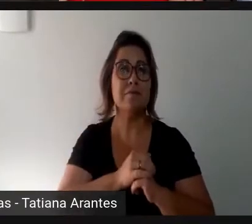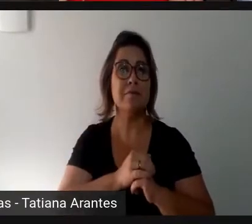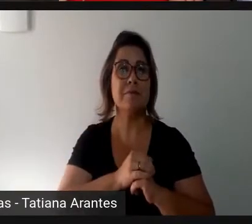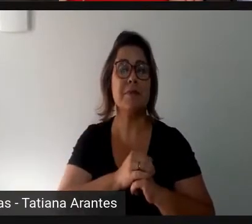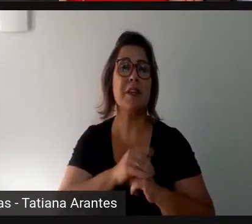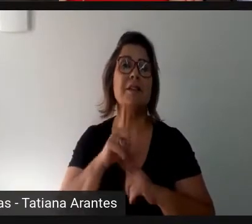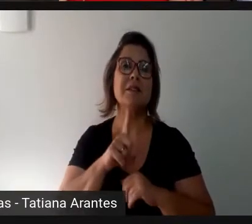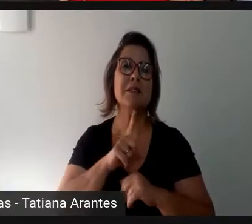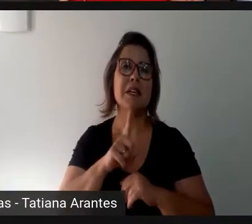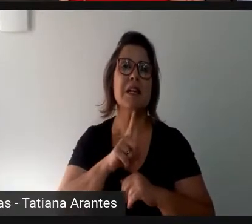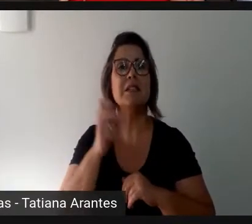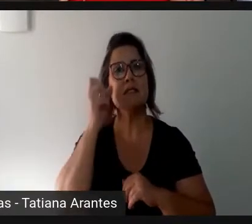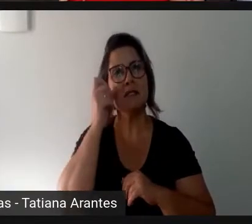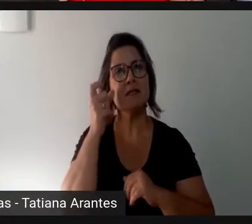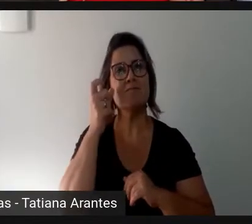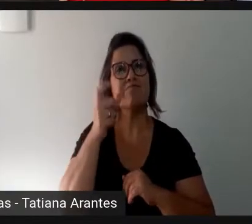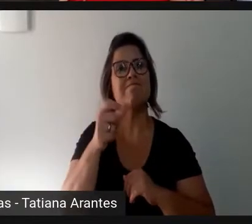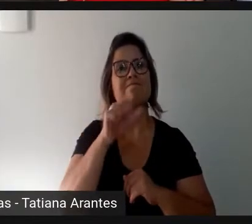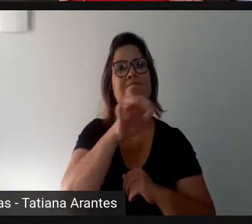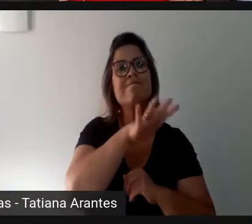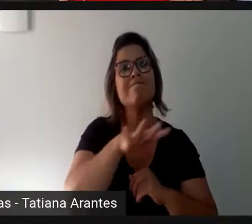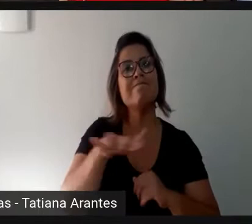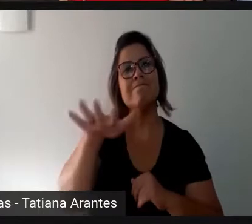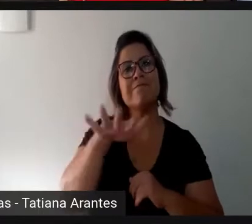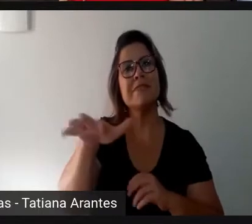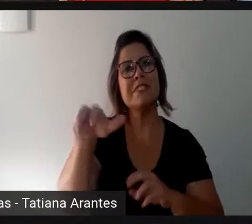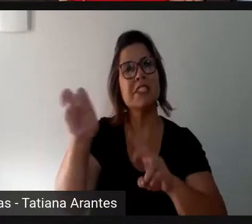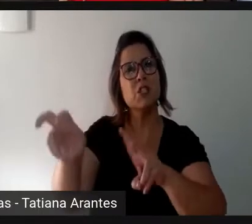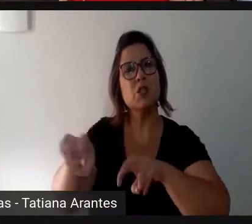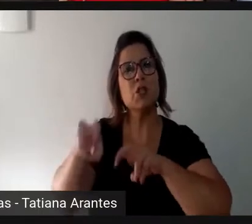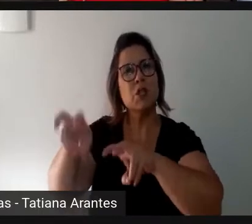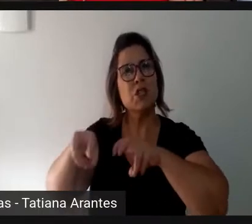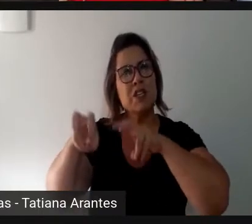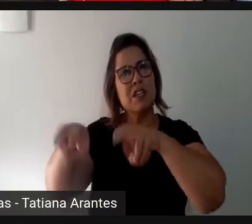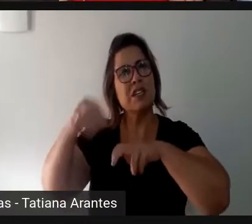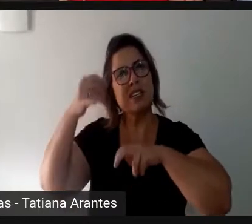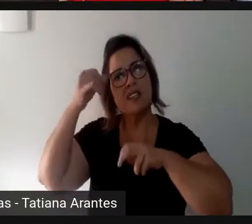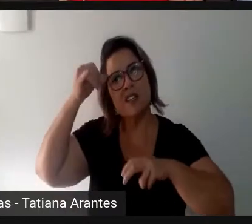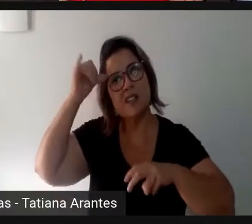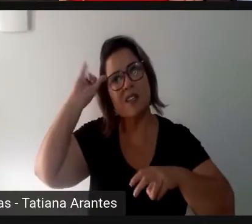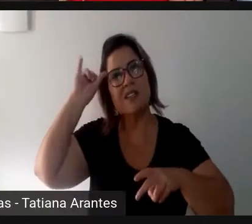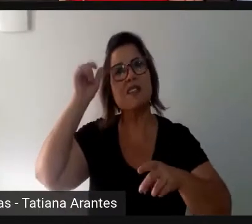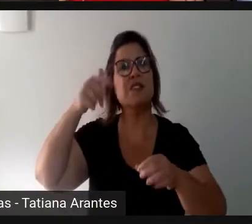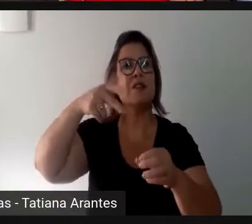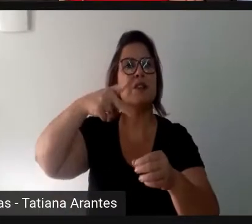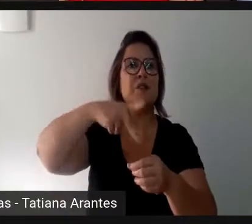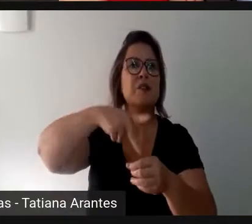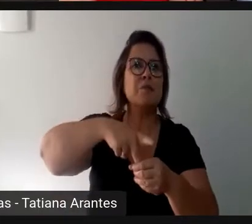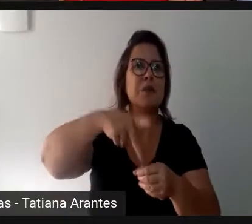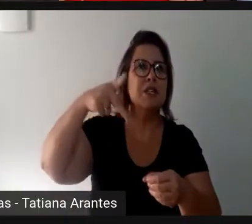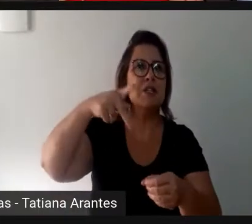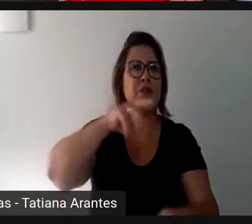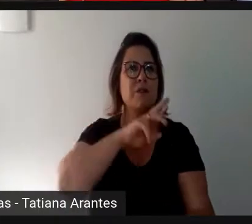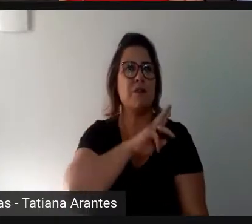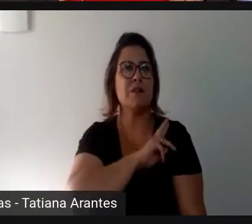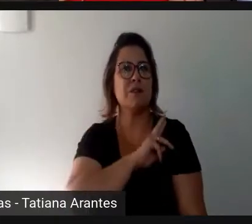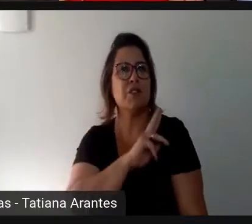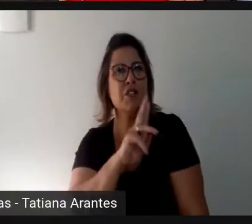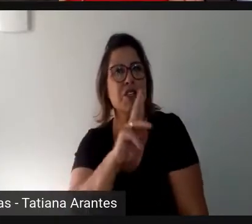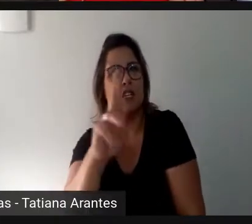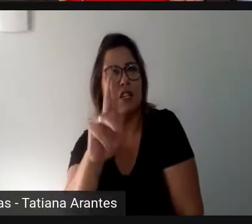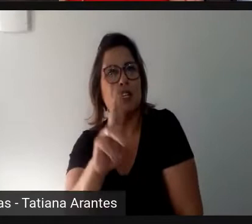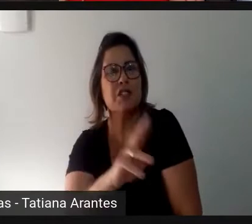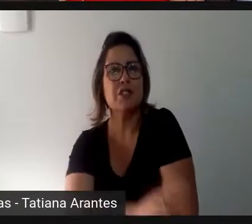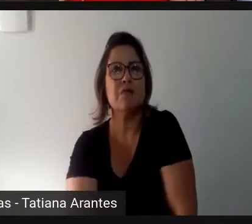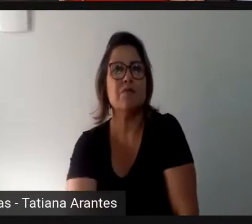determinados interesses em comuns da área de agricultura, da área de petróleo, da área religiosa, da área... Veja, a República é